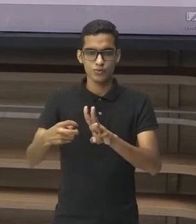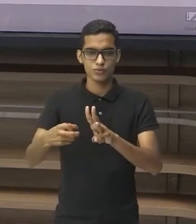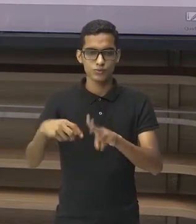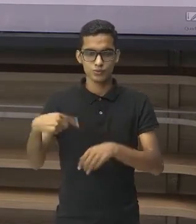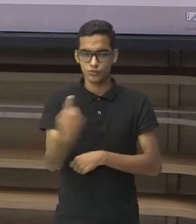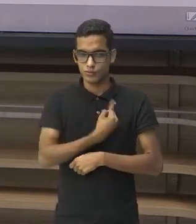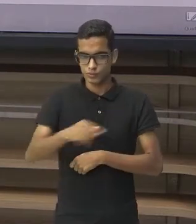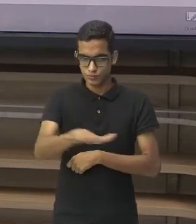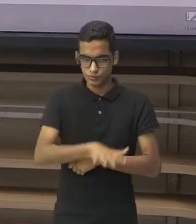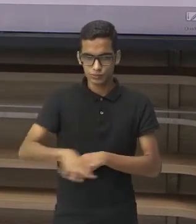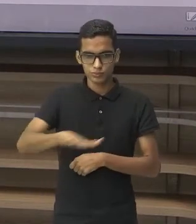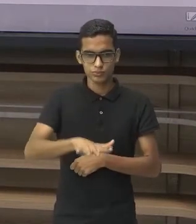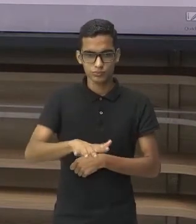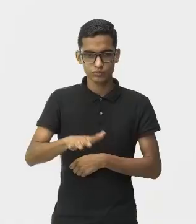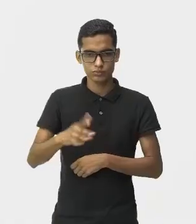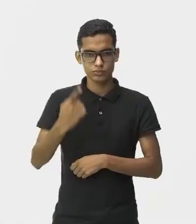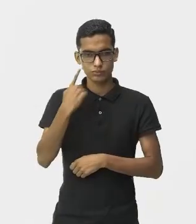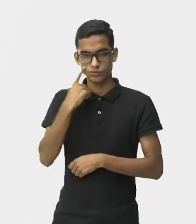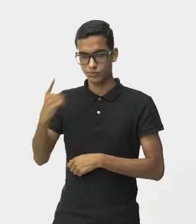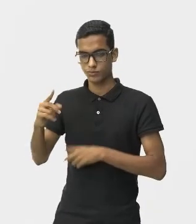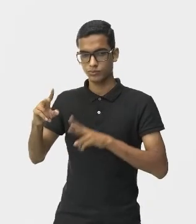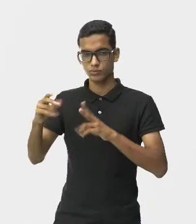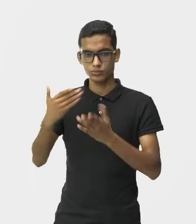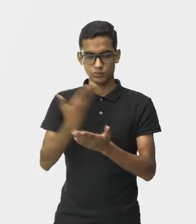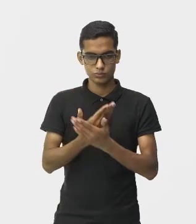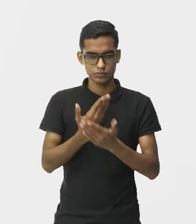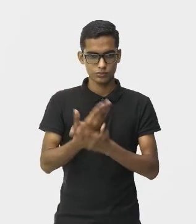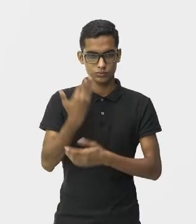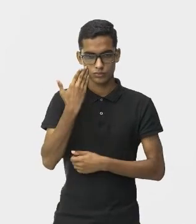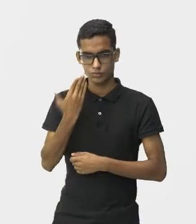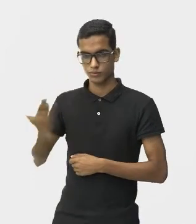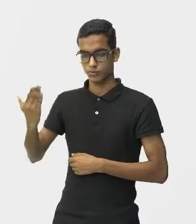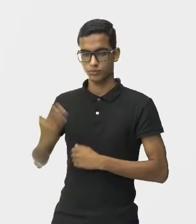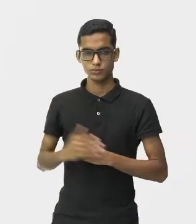tá, gente? Vamos ao tema, por favor. Vamos à aula, por favor.